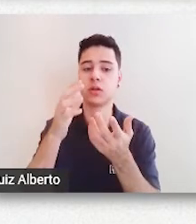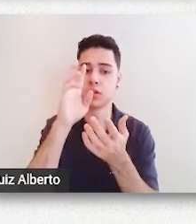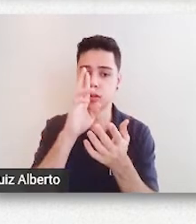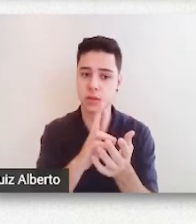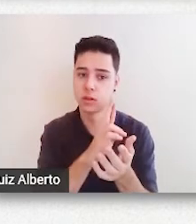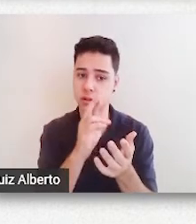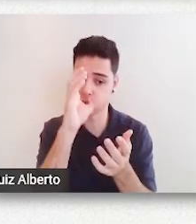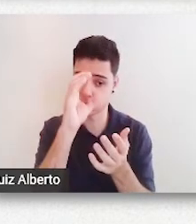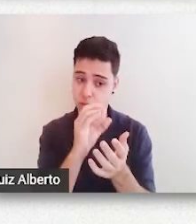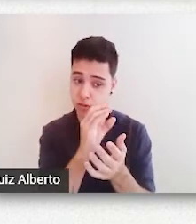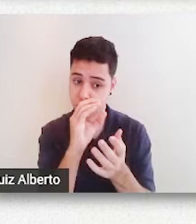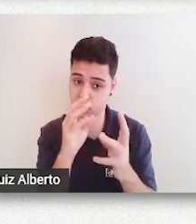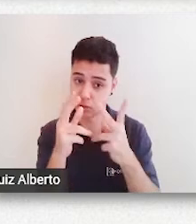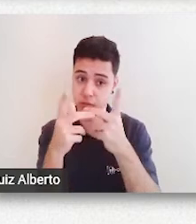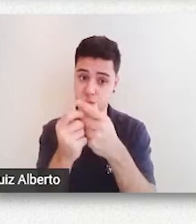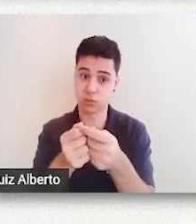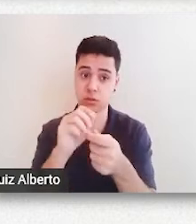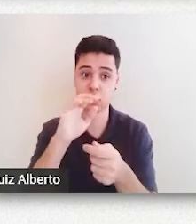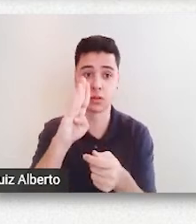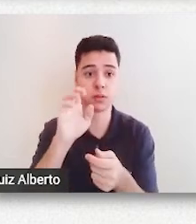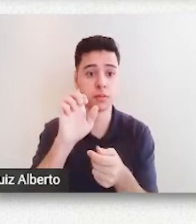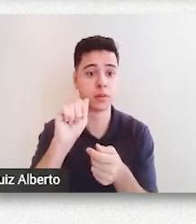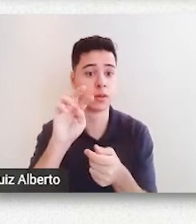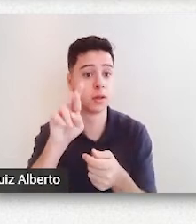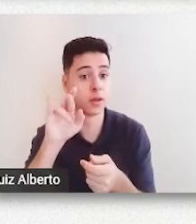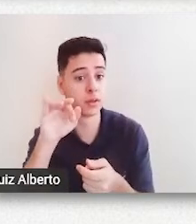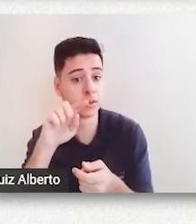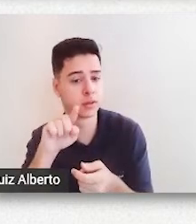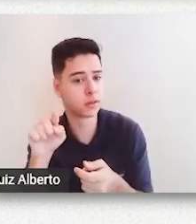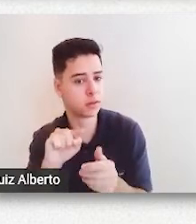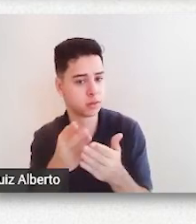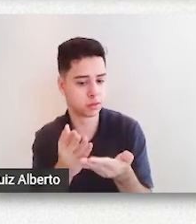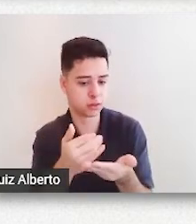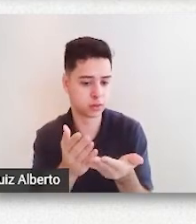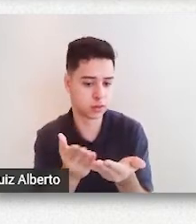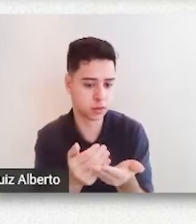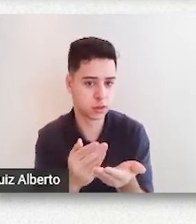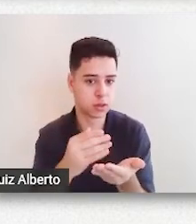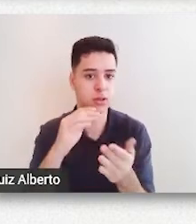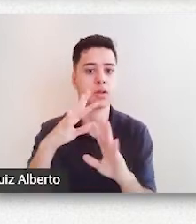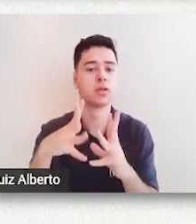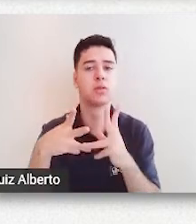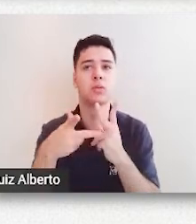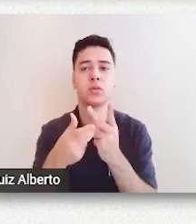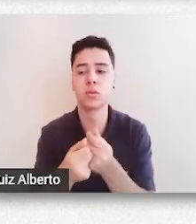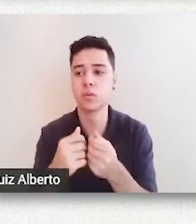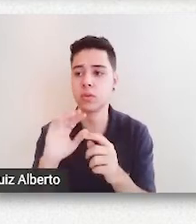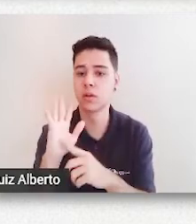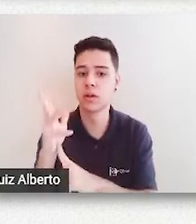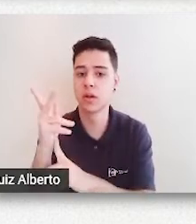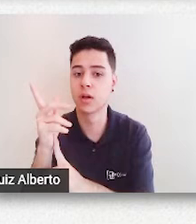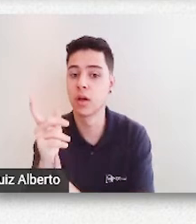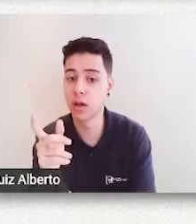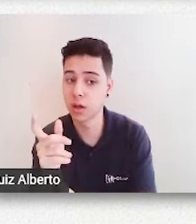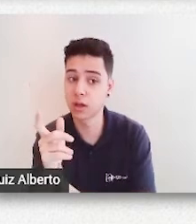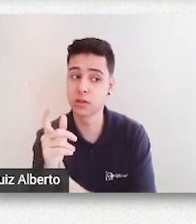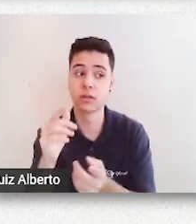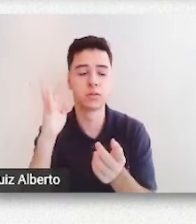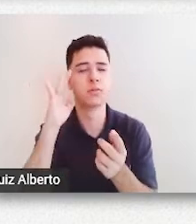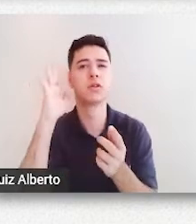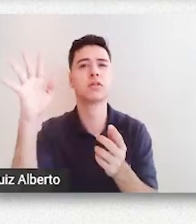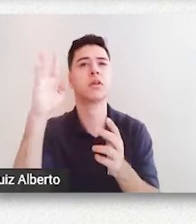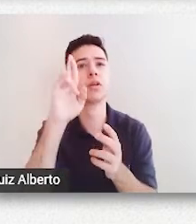Beatriz Coelho, que é o primeiro, também é maravilhoso esse livro, né? Que chama Devoção e Arte, Imaginária Religiosa em Minas